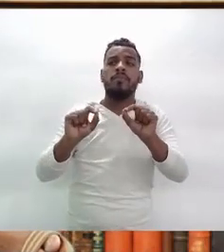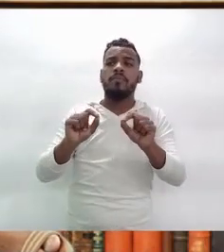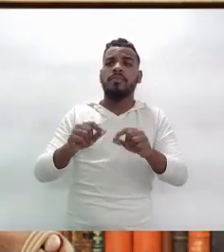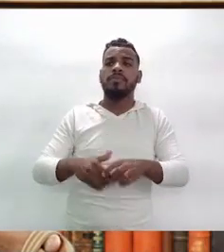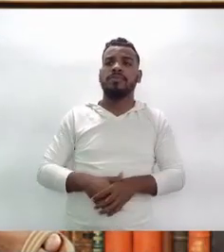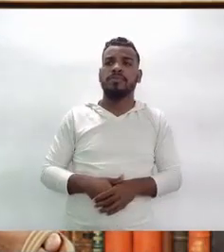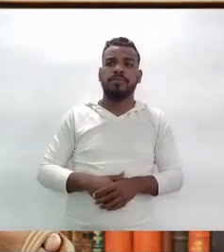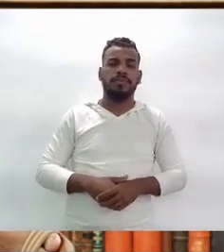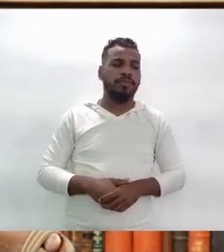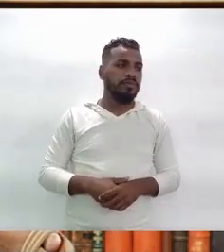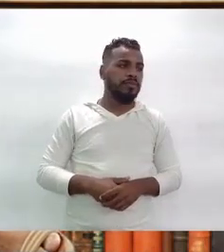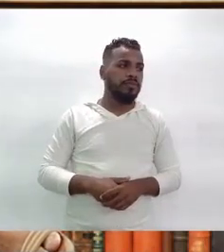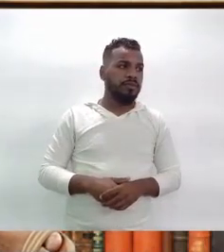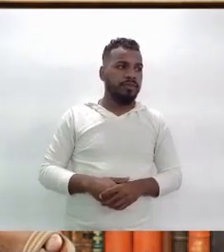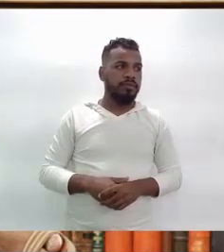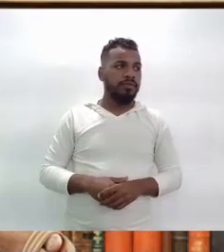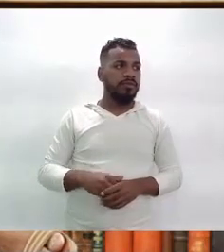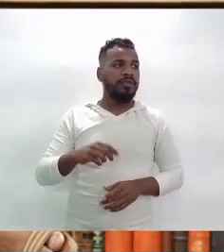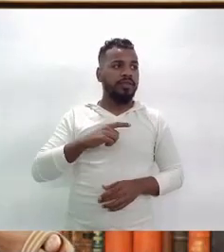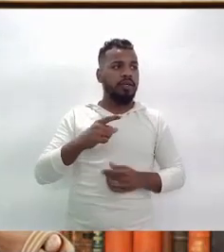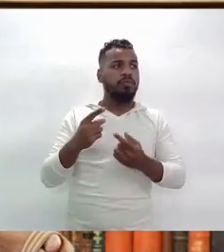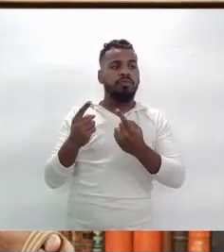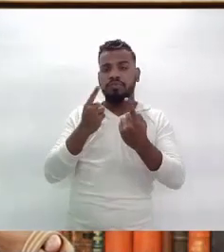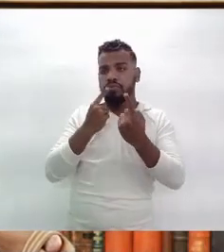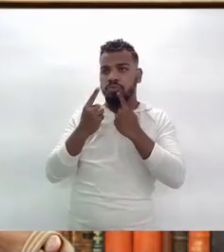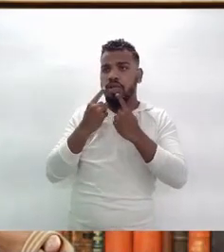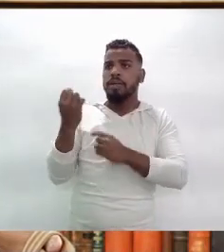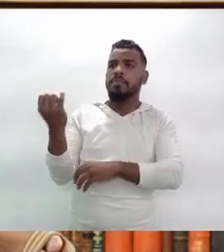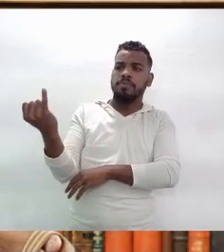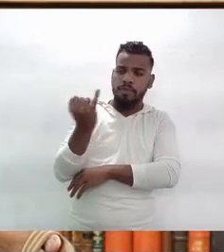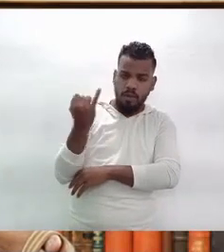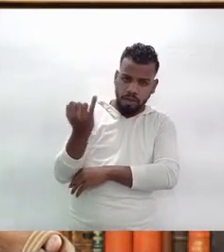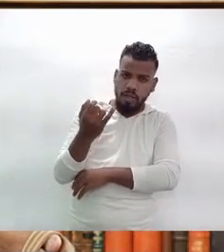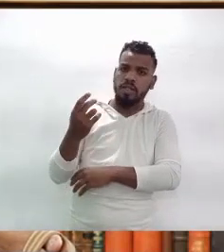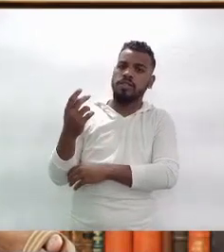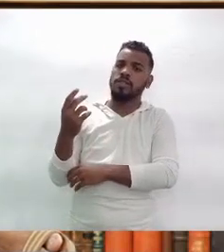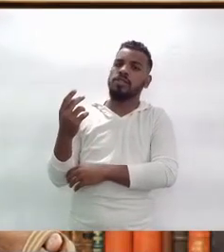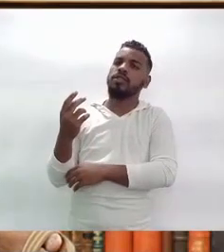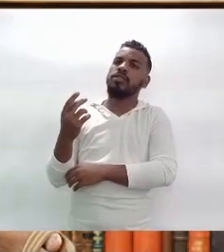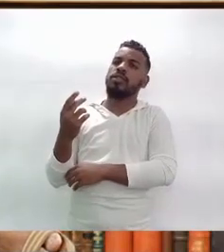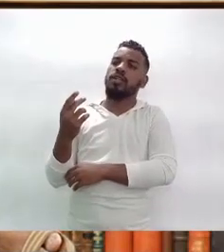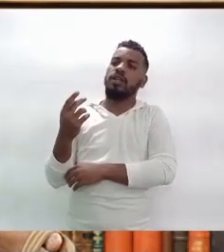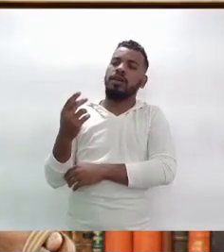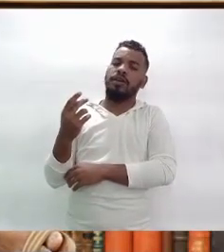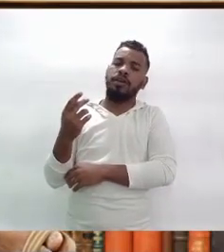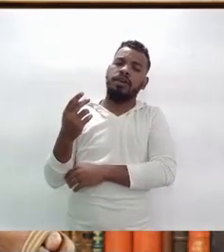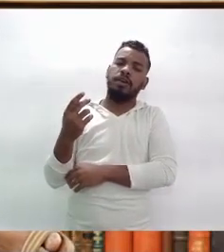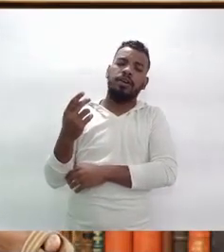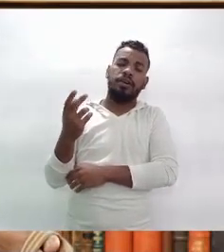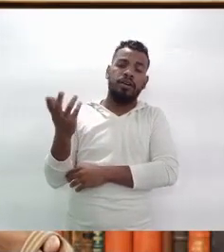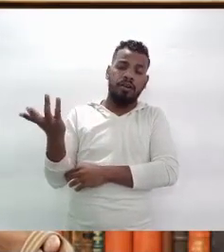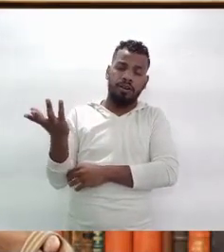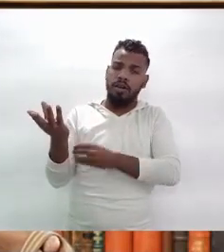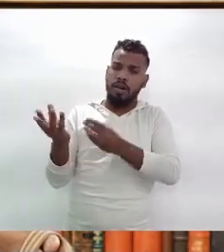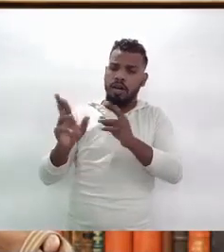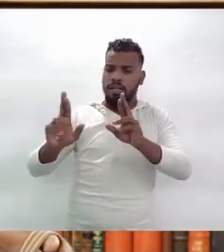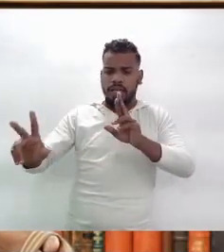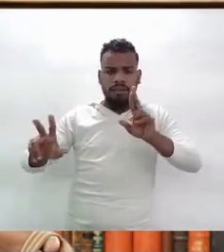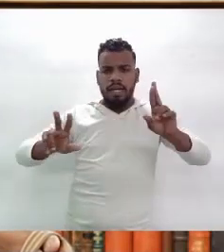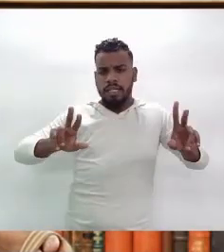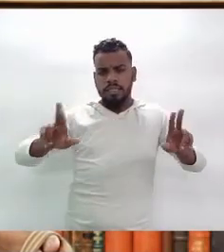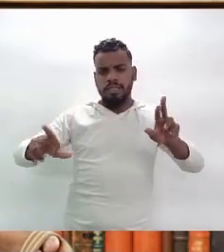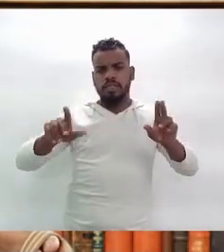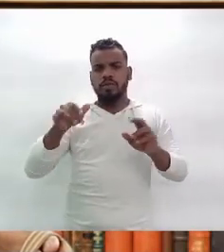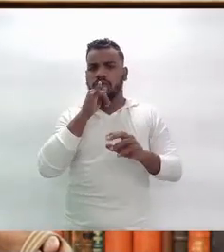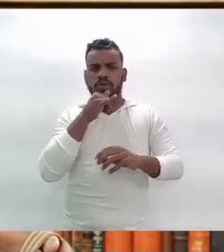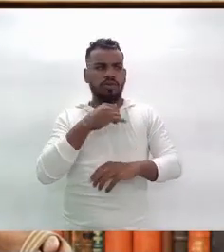que esse diálogo é muito importante para a valorização e quebrar essa ideia das diferenças